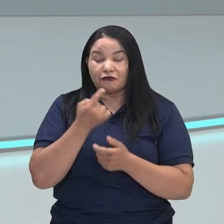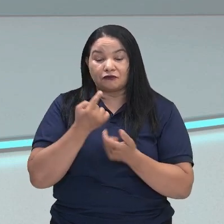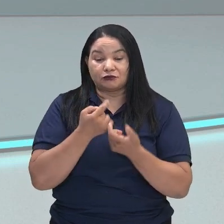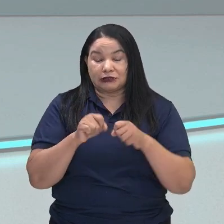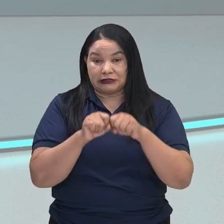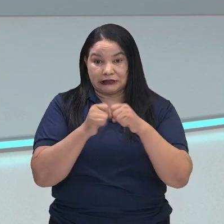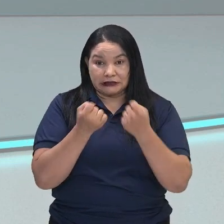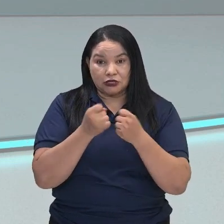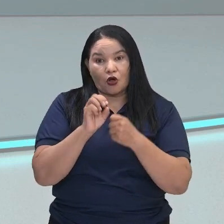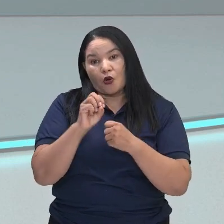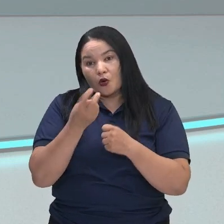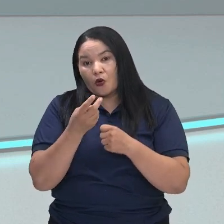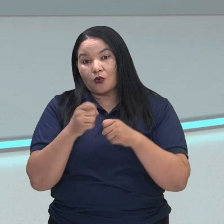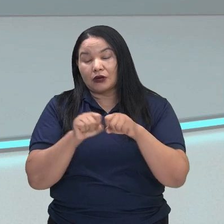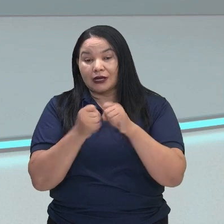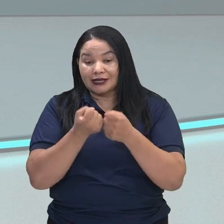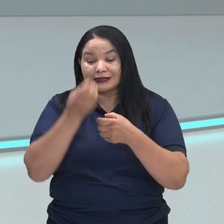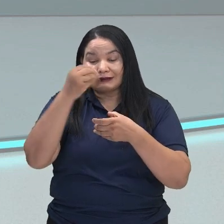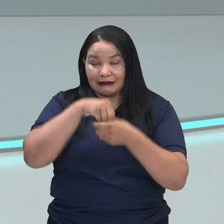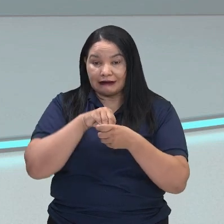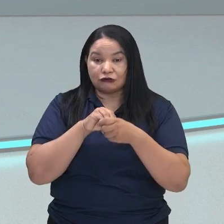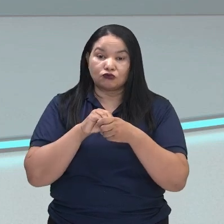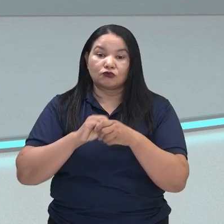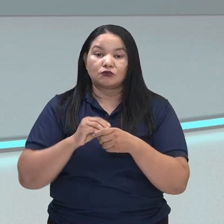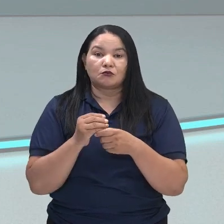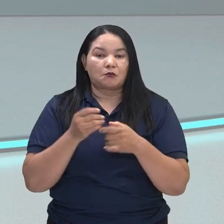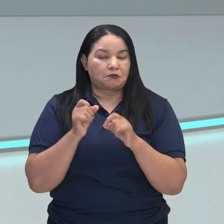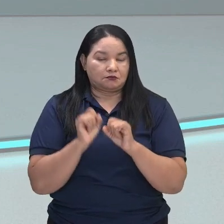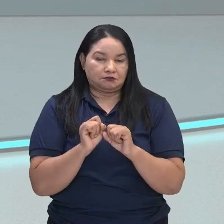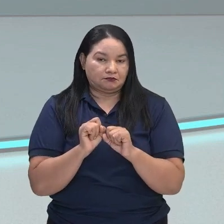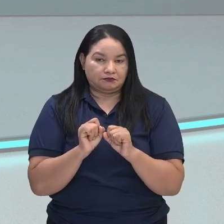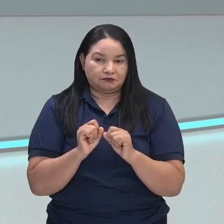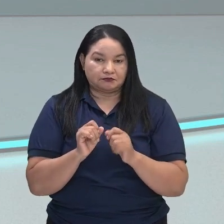ou uma fratura fechada, onde o osso